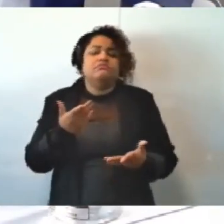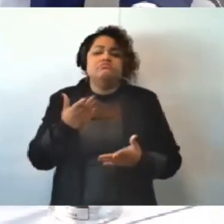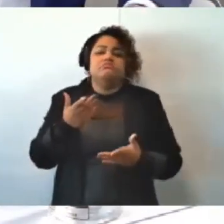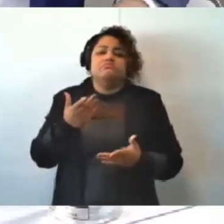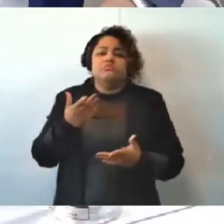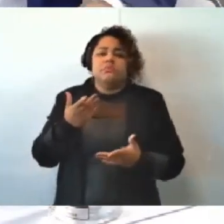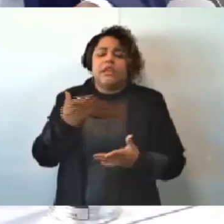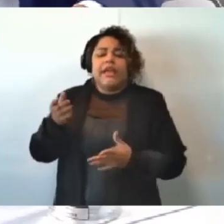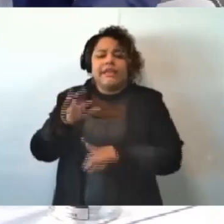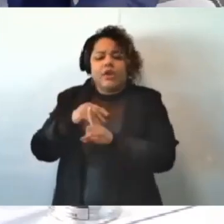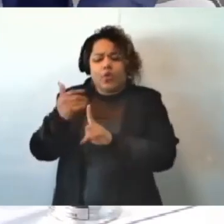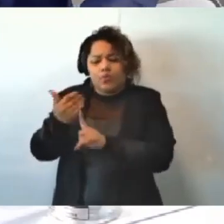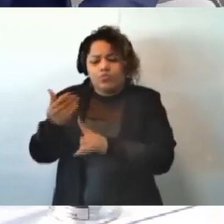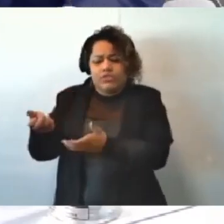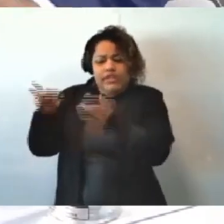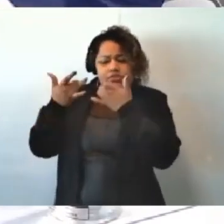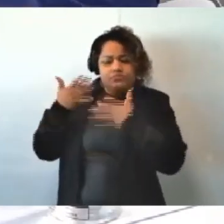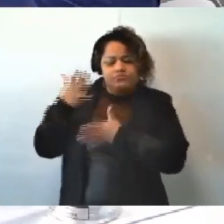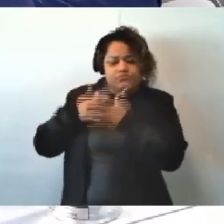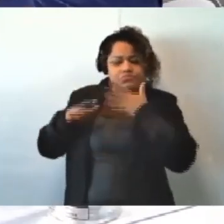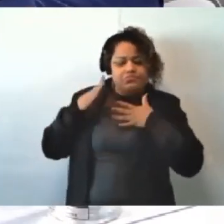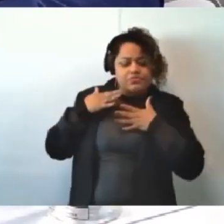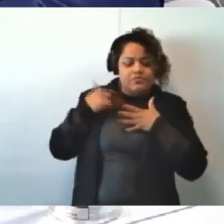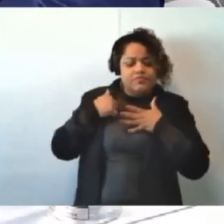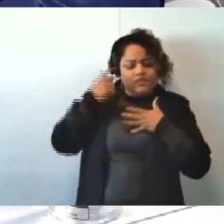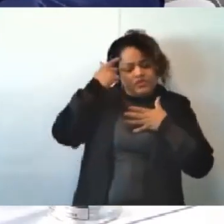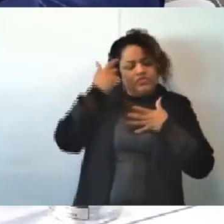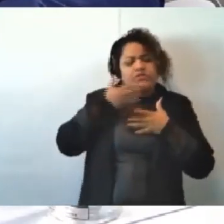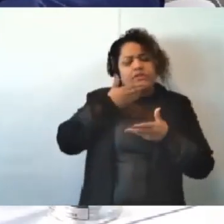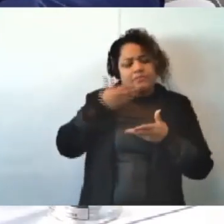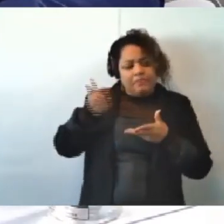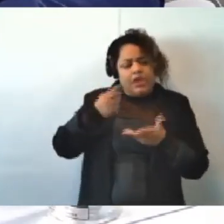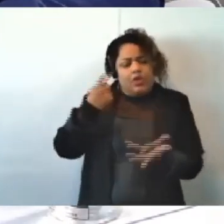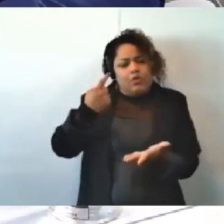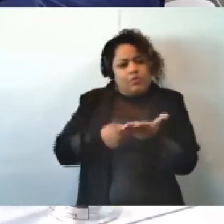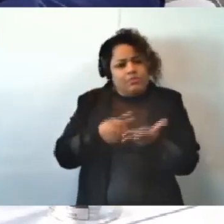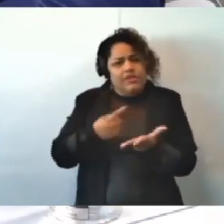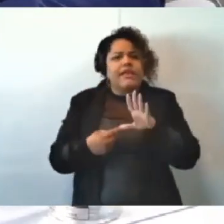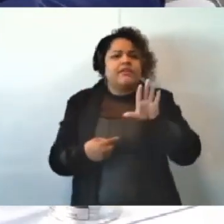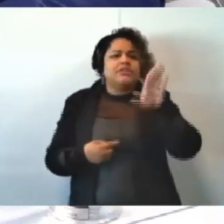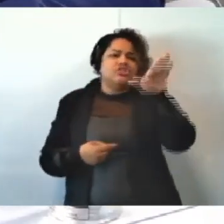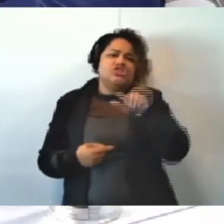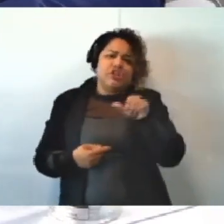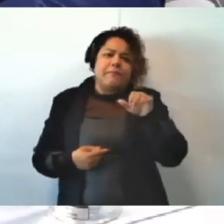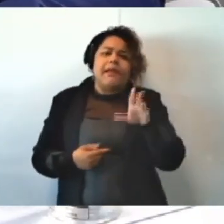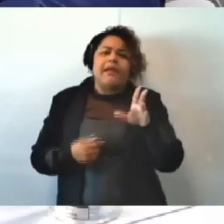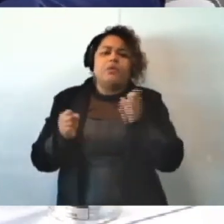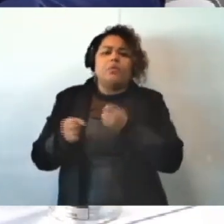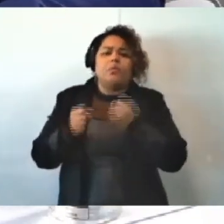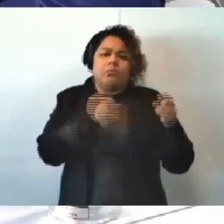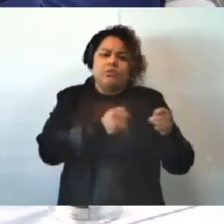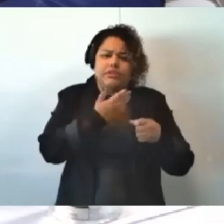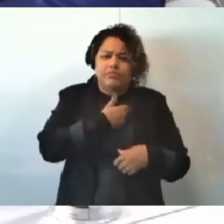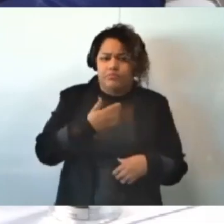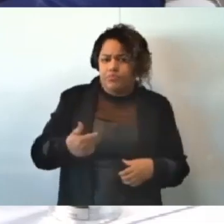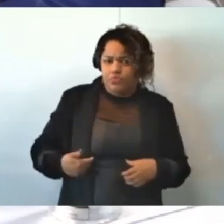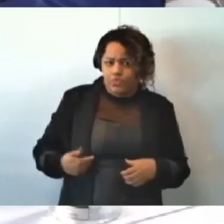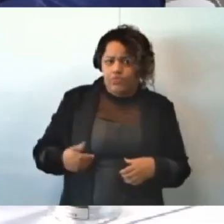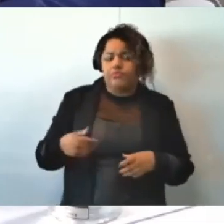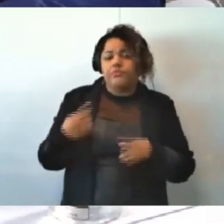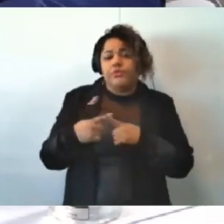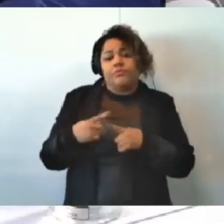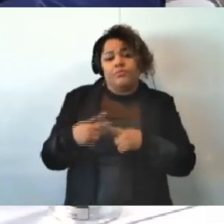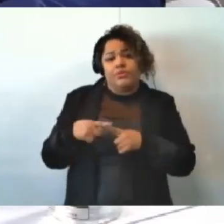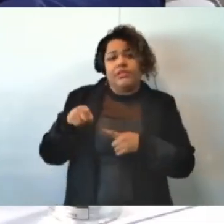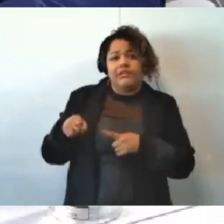chamar, né, os agentes da Prefeitura do Poder Público para que, embora as obras já terem dado início,